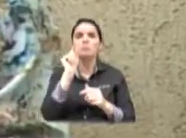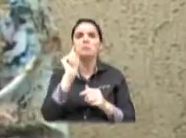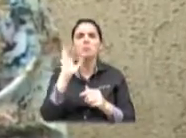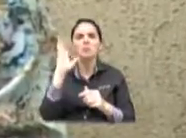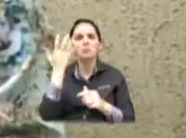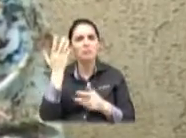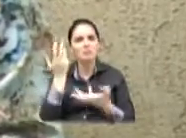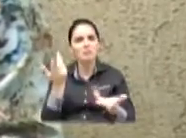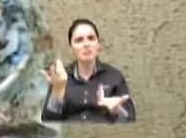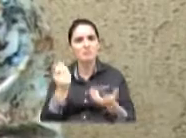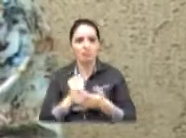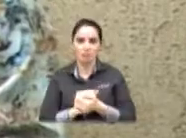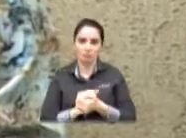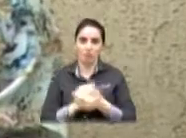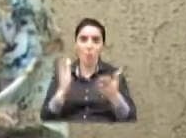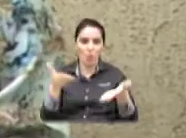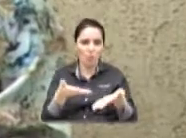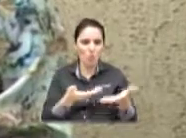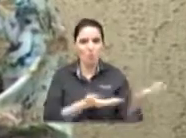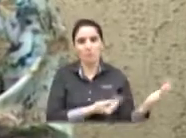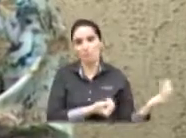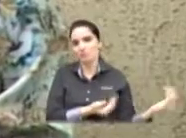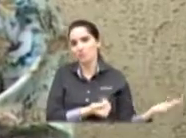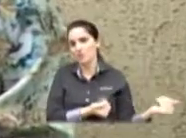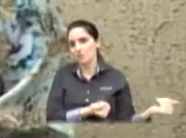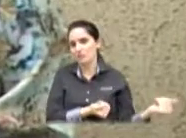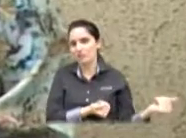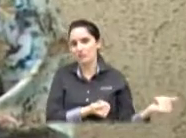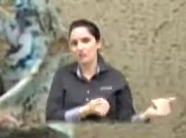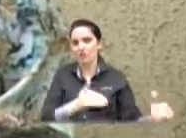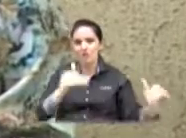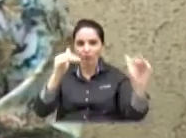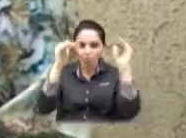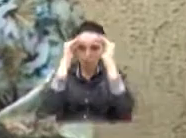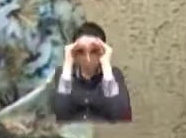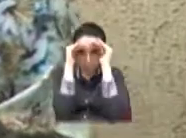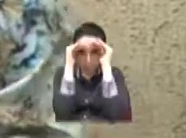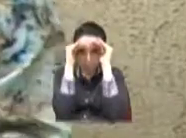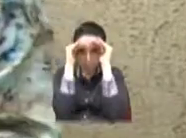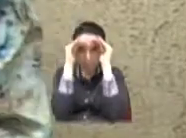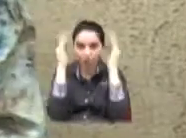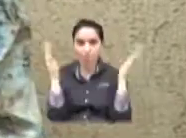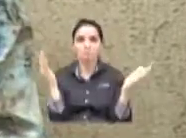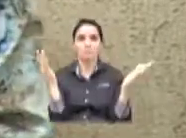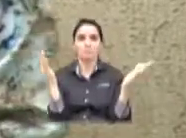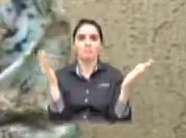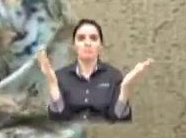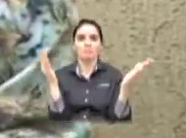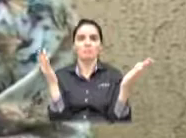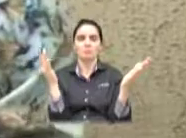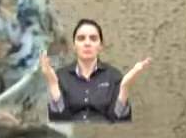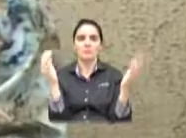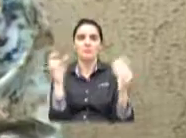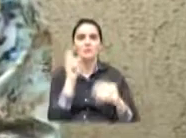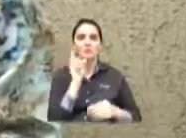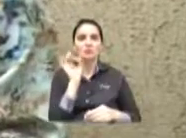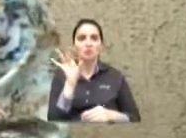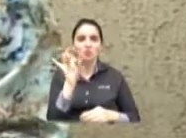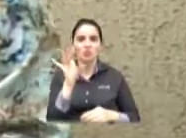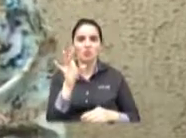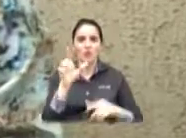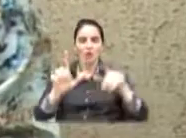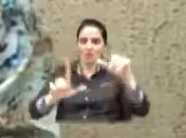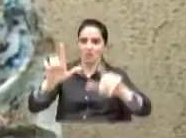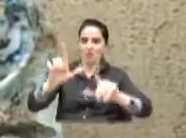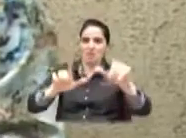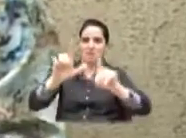nossa adolescente hoje eles é muito alienado hoje a gente vive na televisão a gente vive na